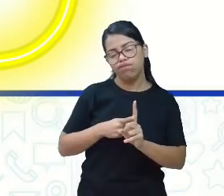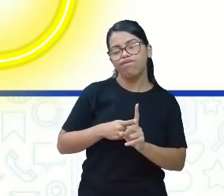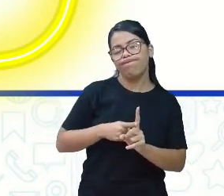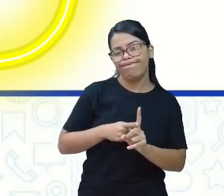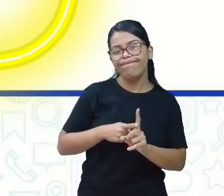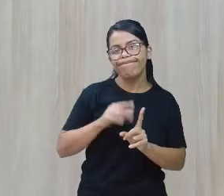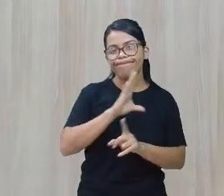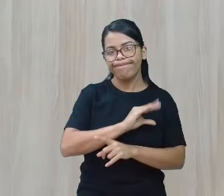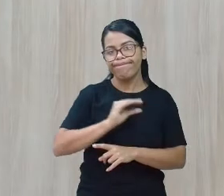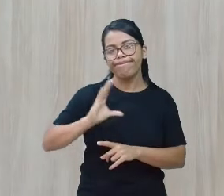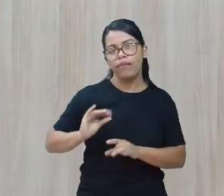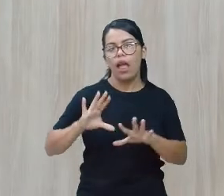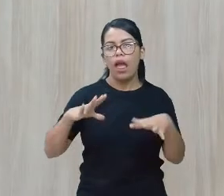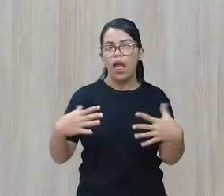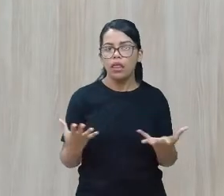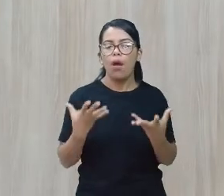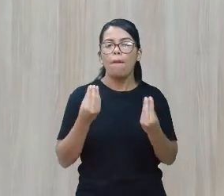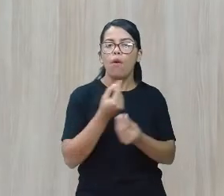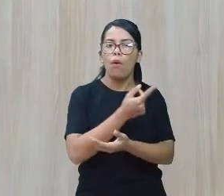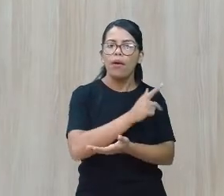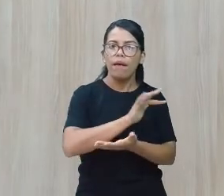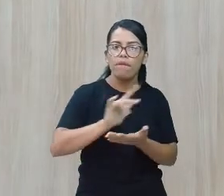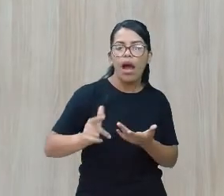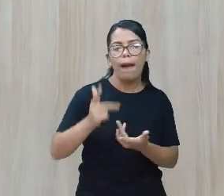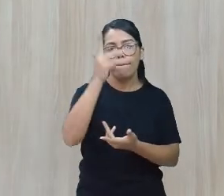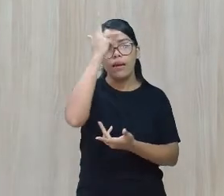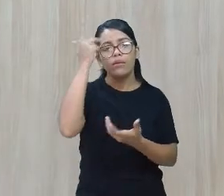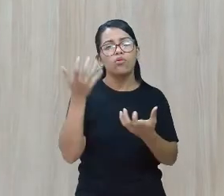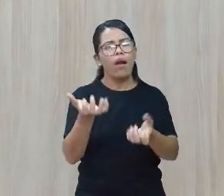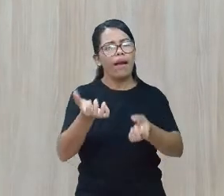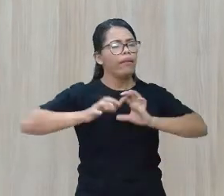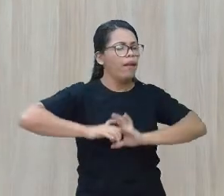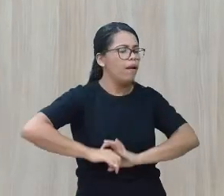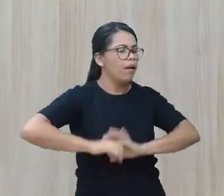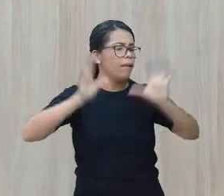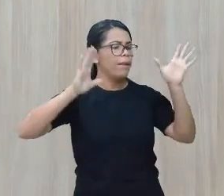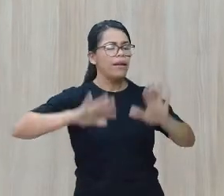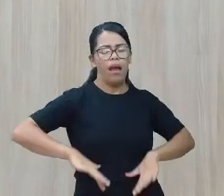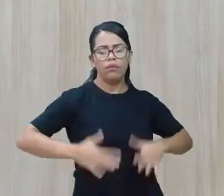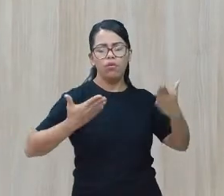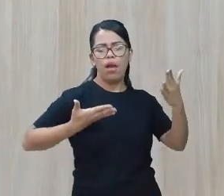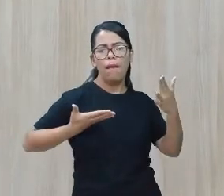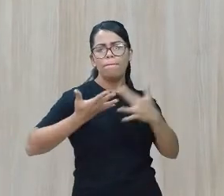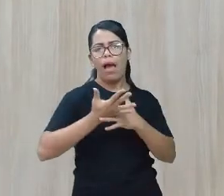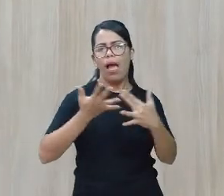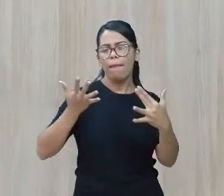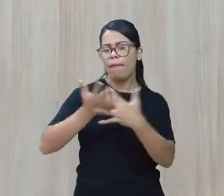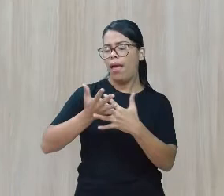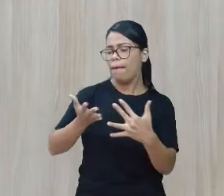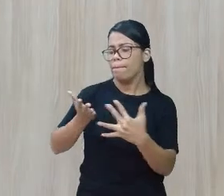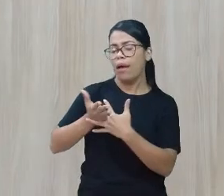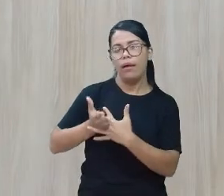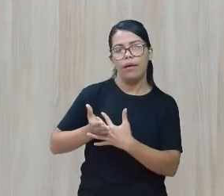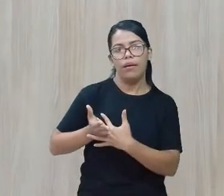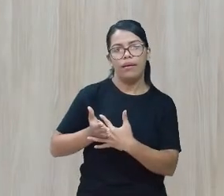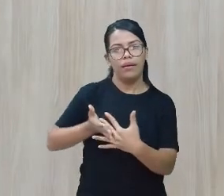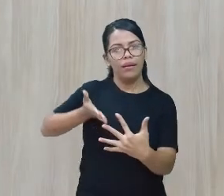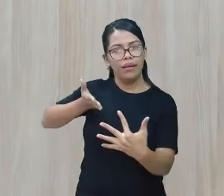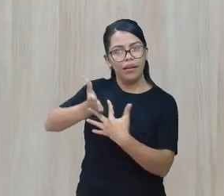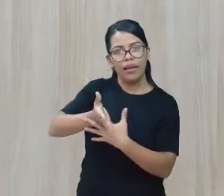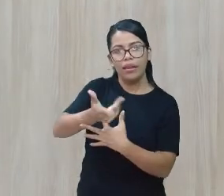adolescência. Então, muitas pessoas querem ter essa liberdade geral, sem limite, não é? Ela é acompanhada também com a